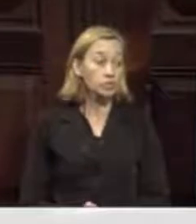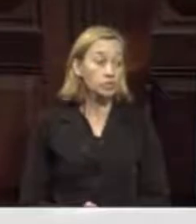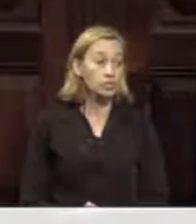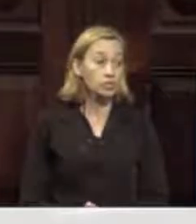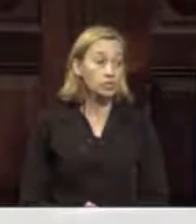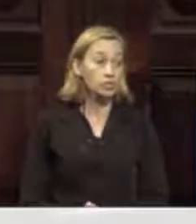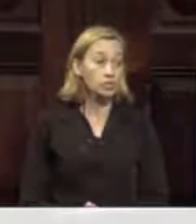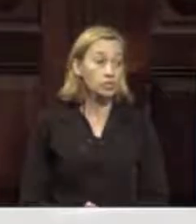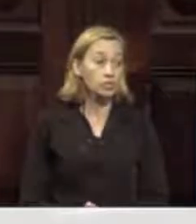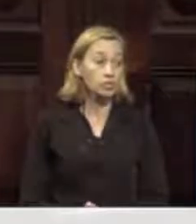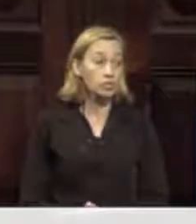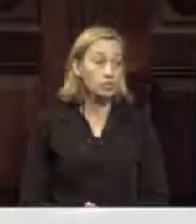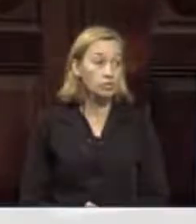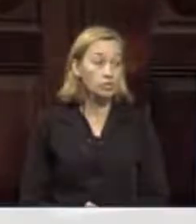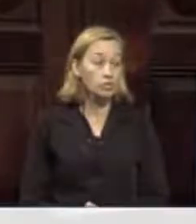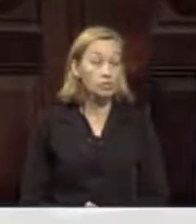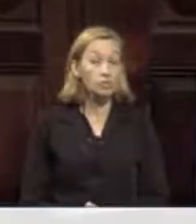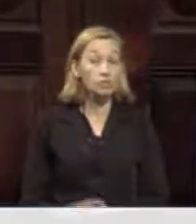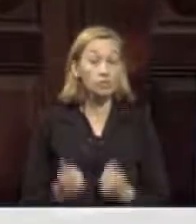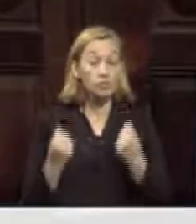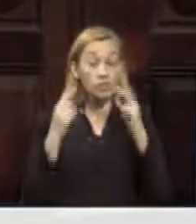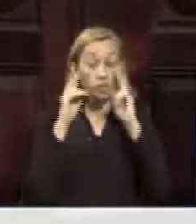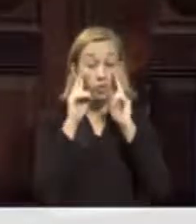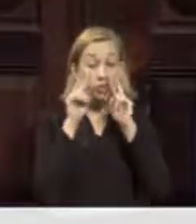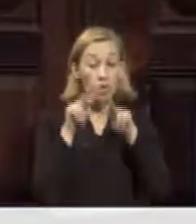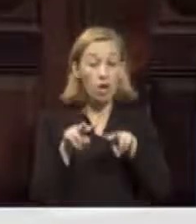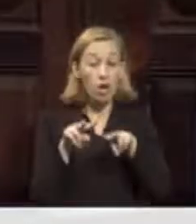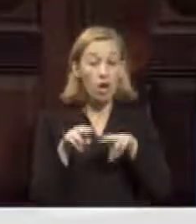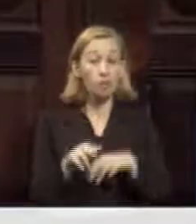casa um olhar